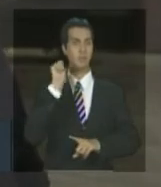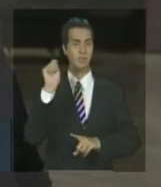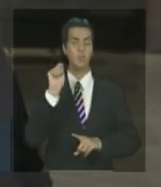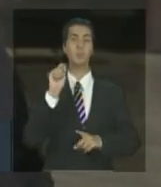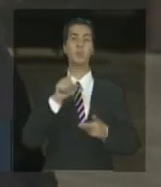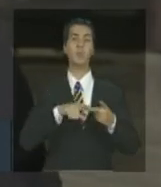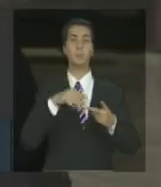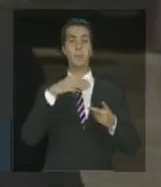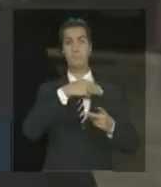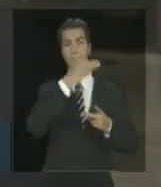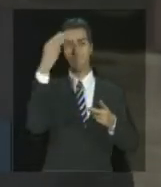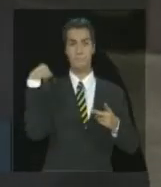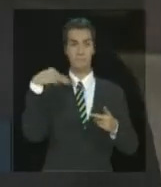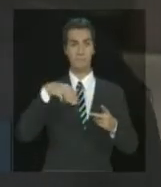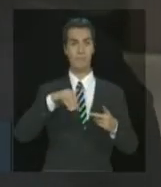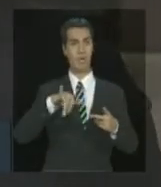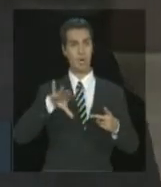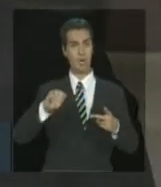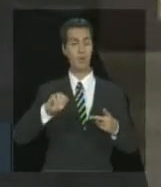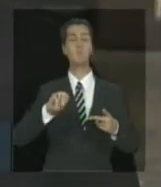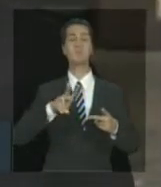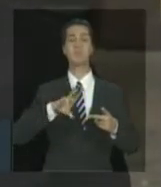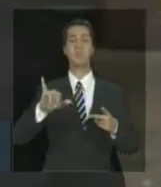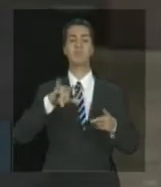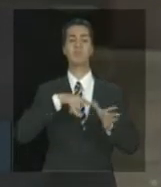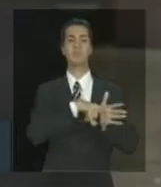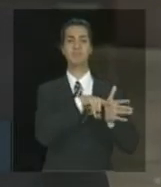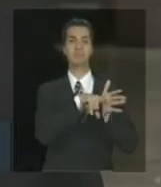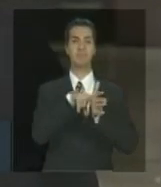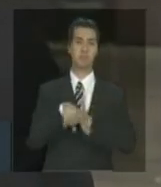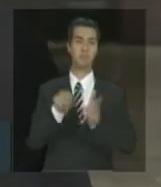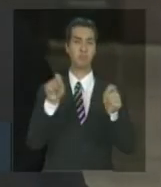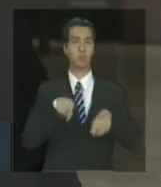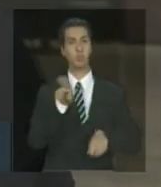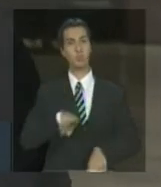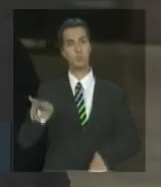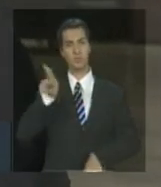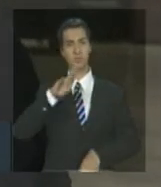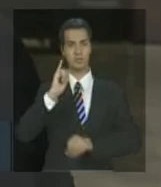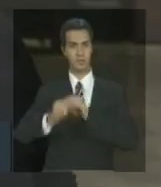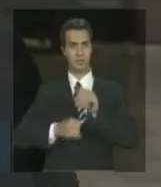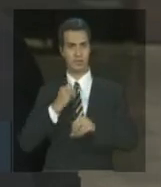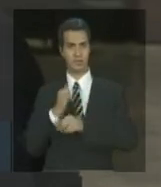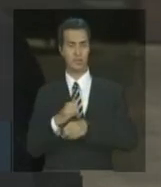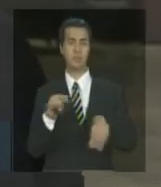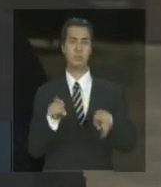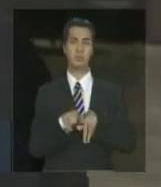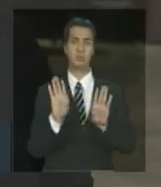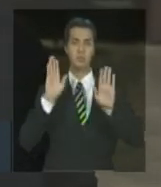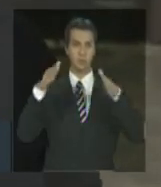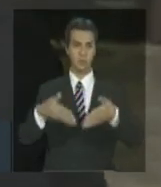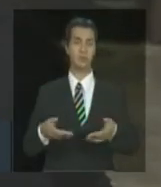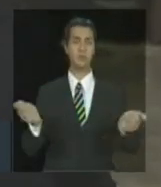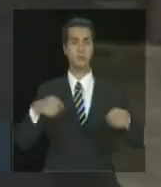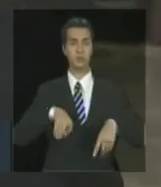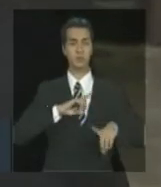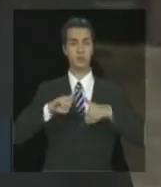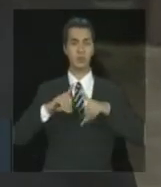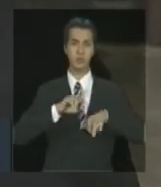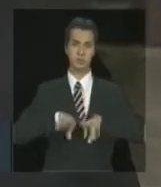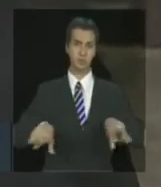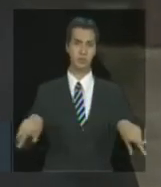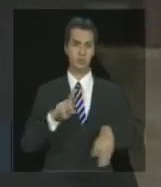consulta nacional, usando a internet, usando a estrutura do Fórum de Debates Científicos sobre as propostas dos planos setoriais.